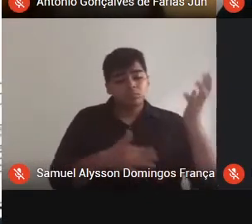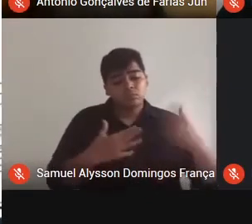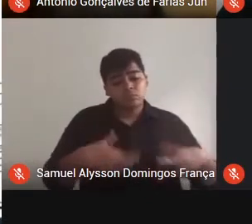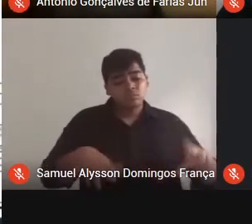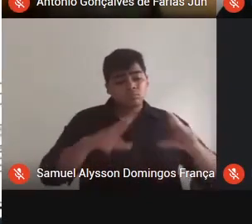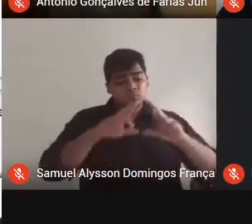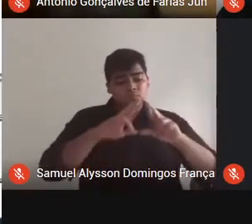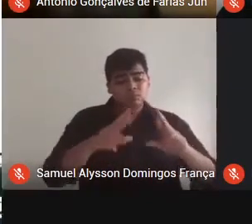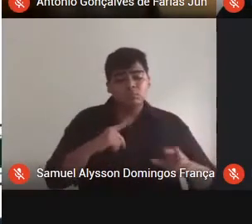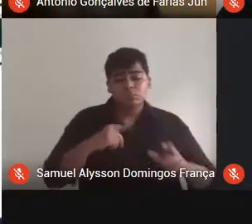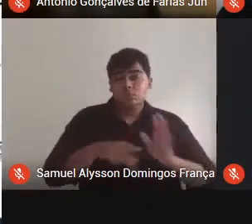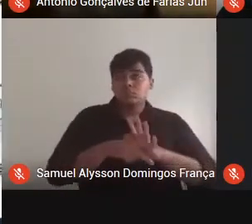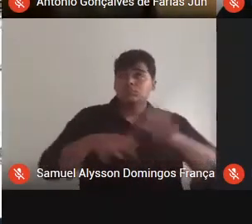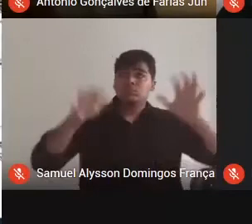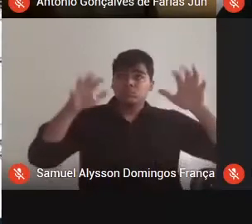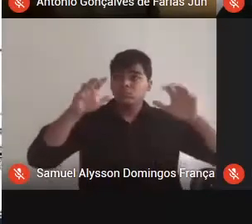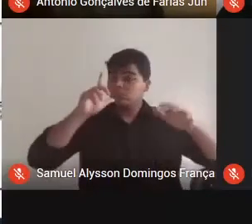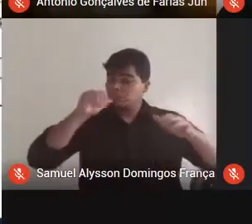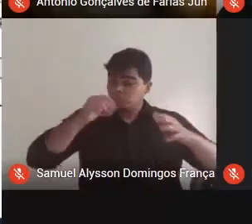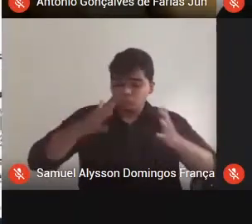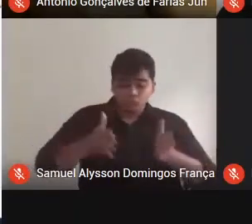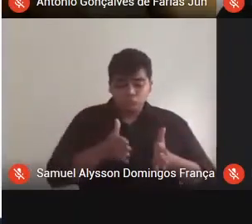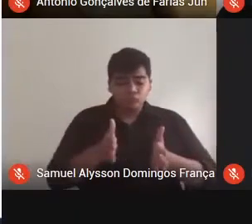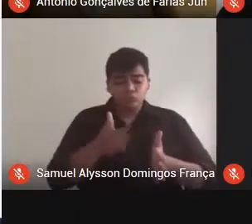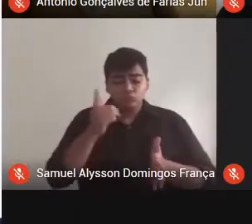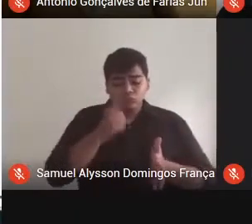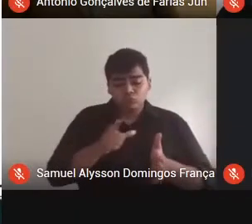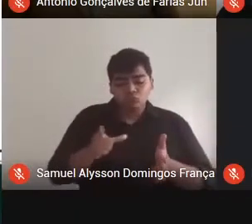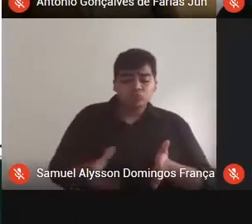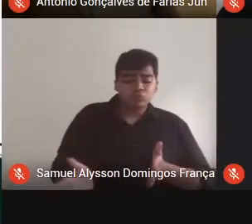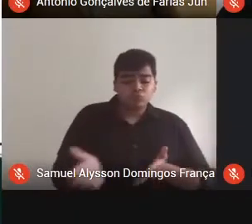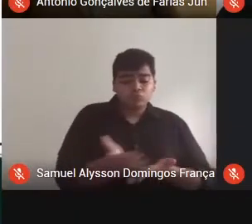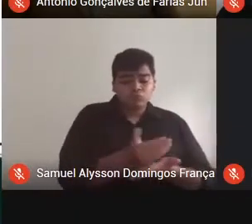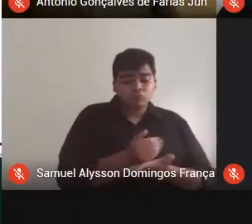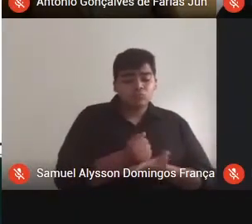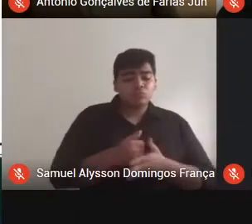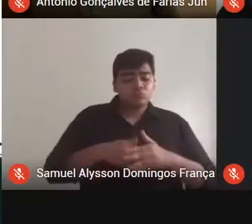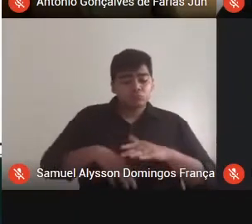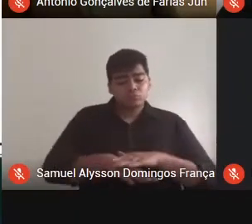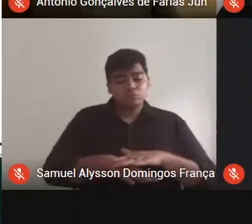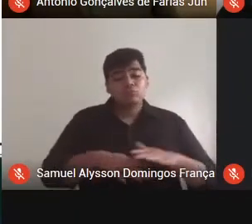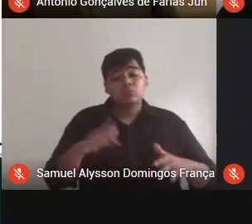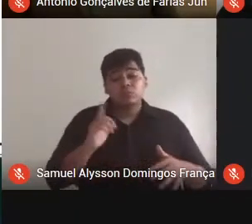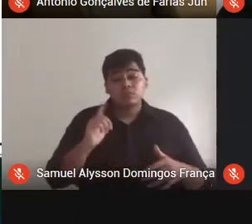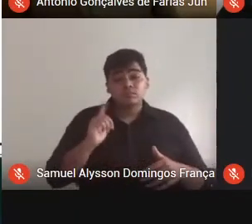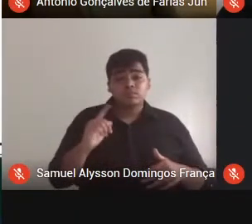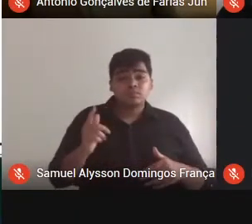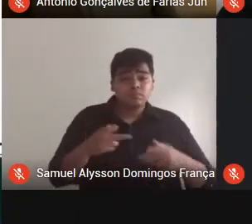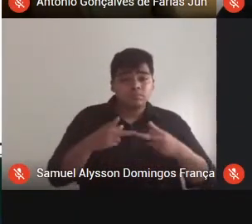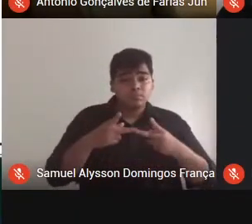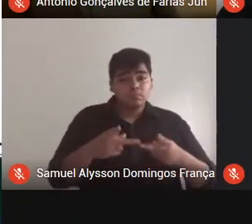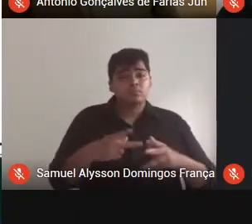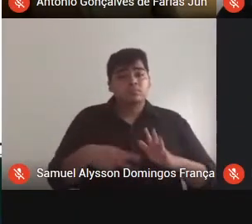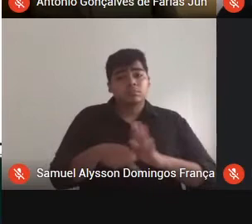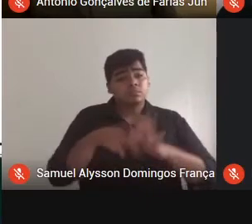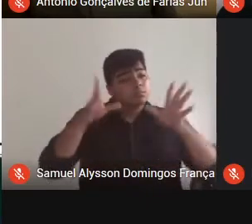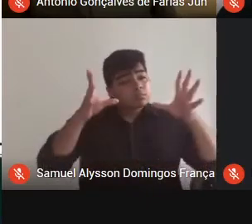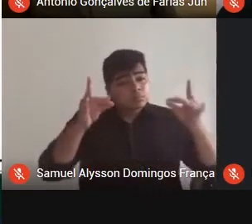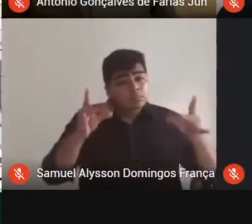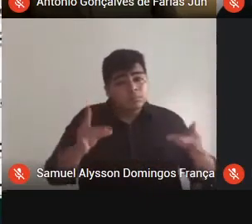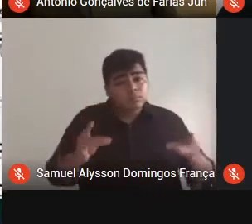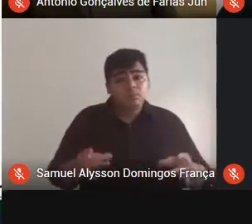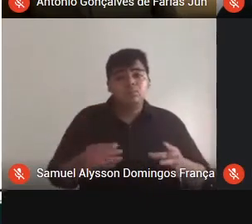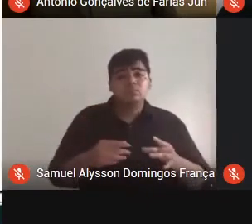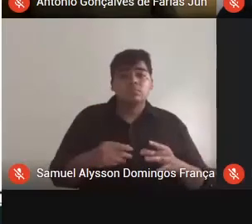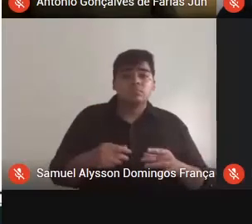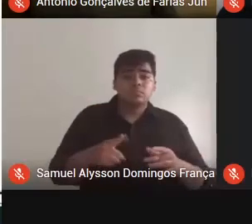da chuva, né, e todo o projeto, eles chegaram até um nível de detalhamento, né, do projeto